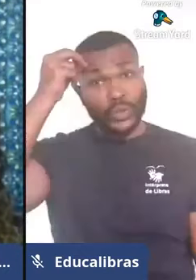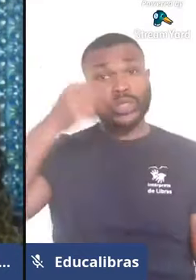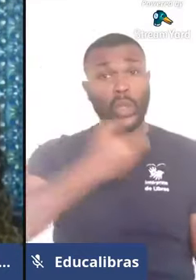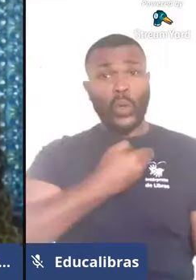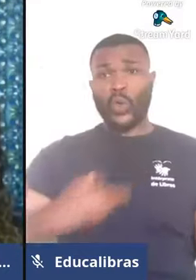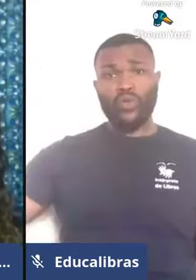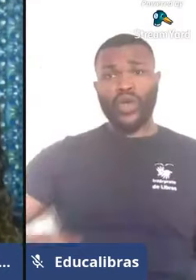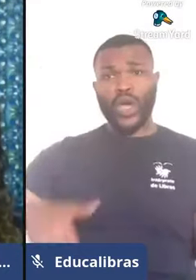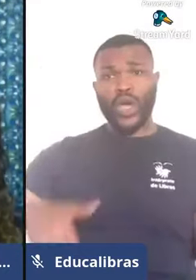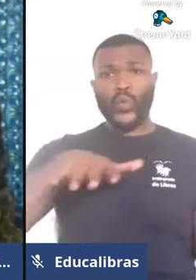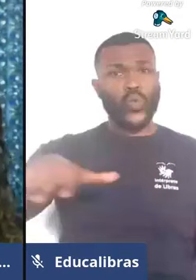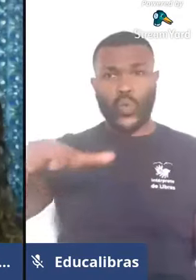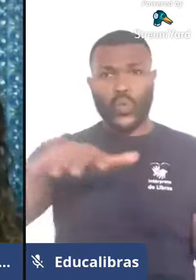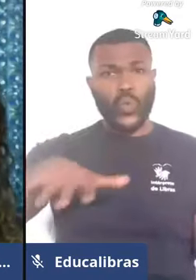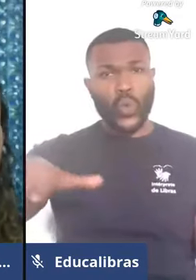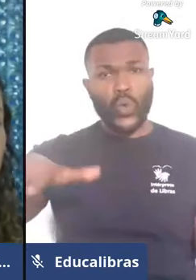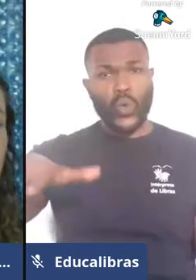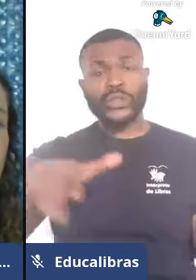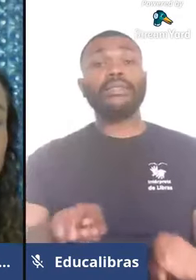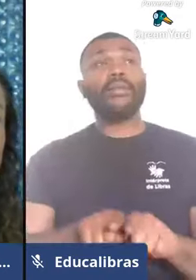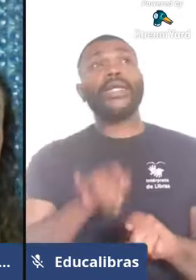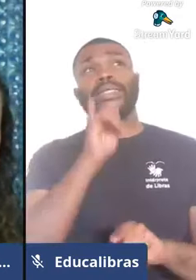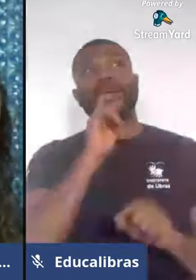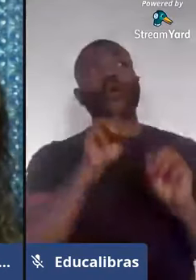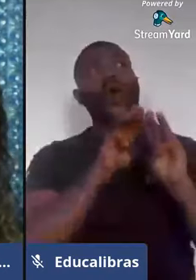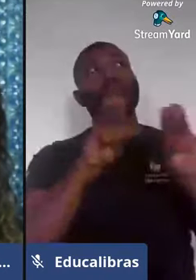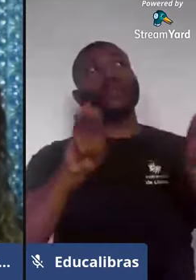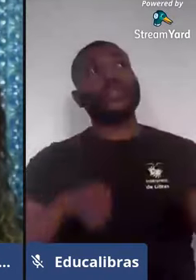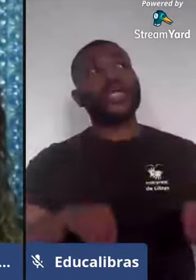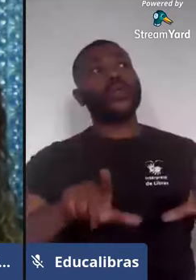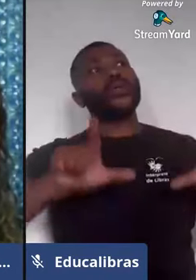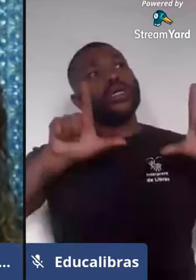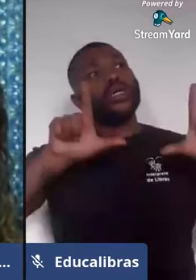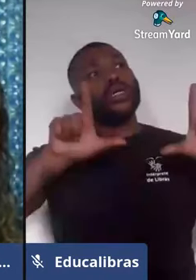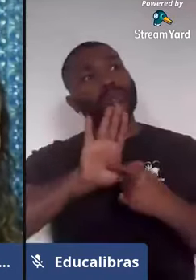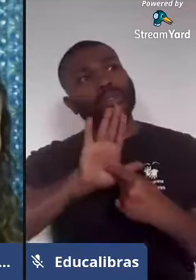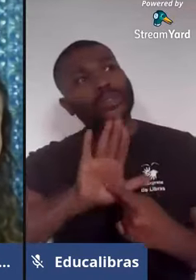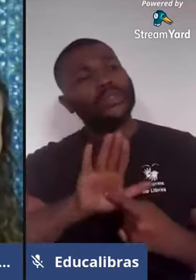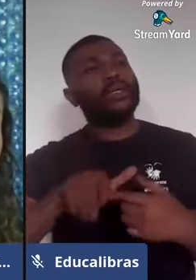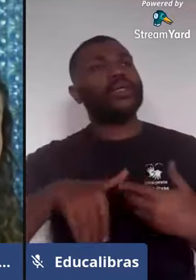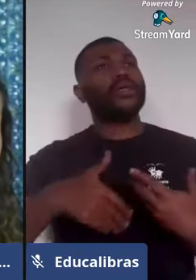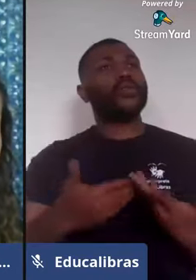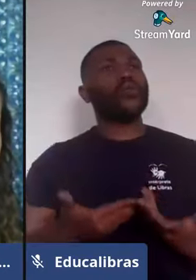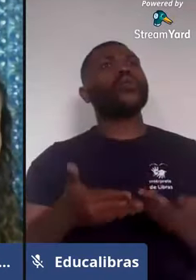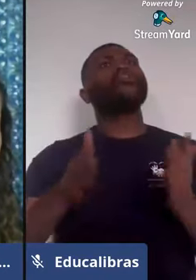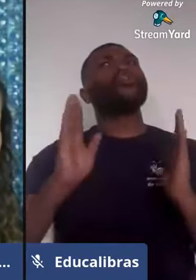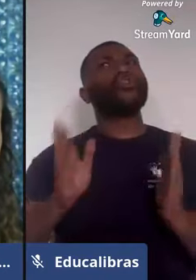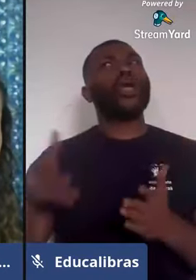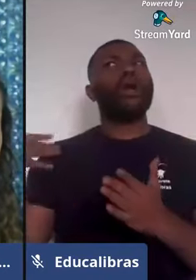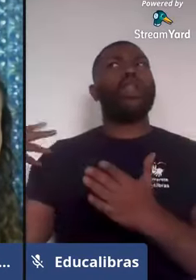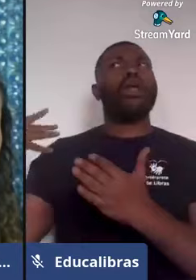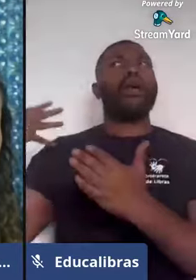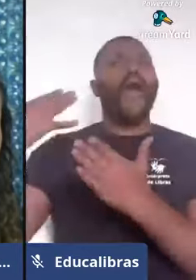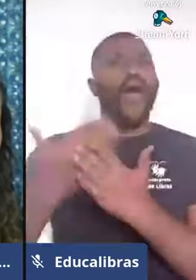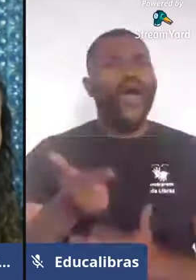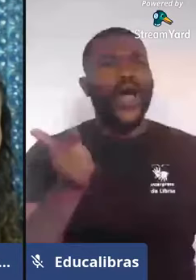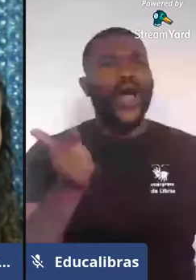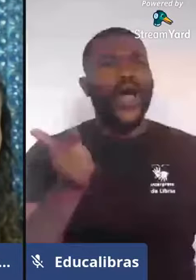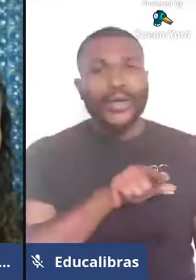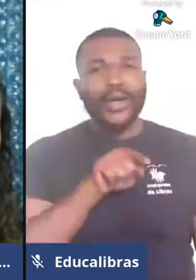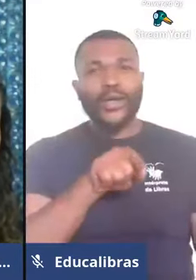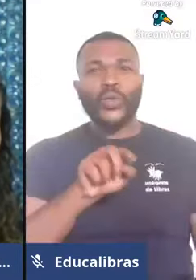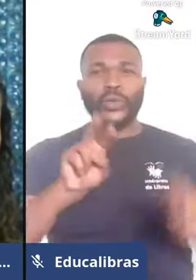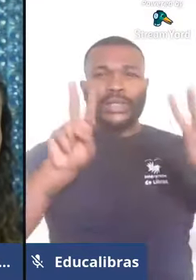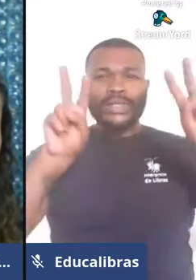nas montagens assim de museus, exposições, enfim, acho que isso foi um ganho muito grande, trazer essa pauta da cultura